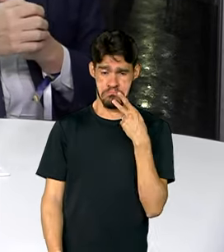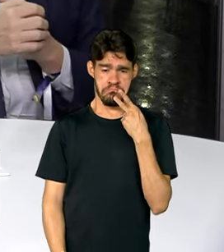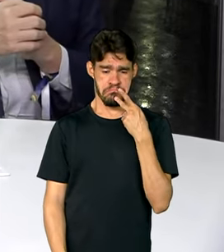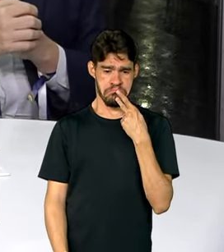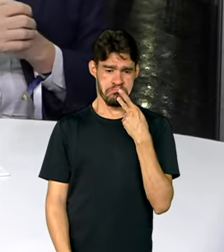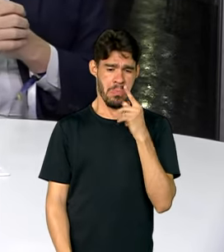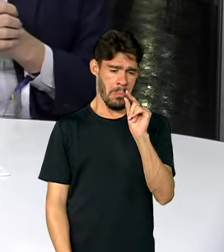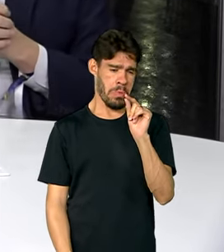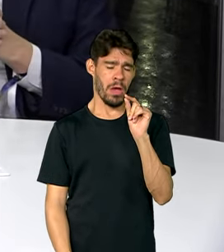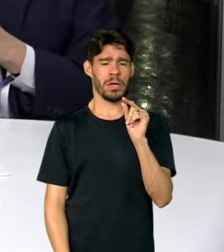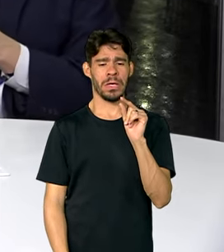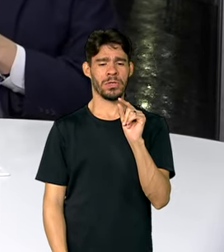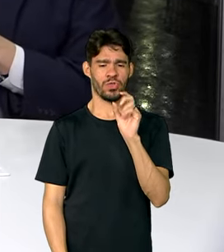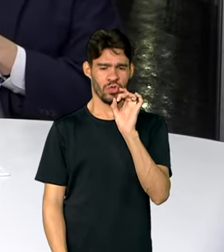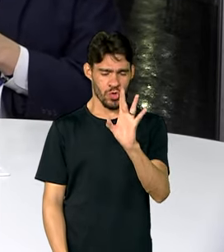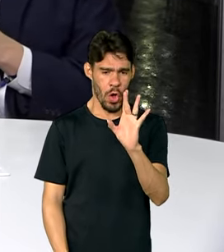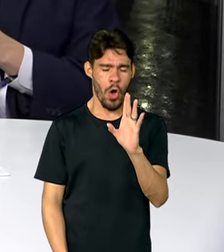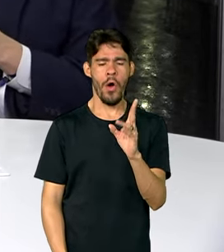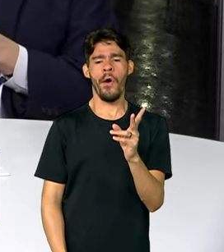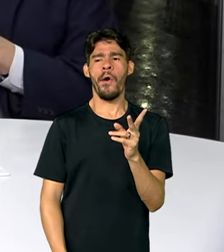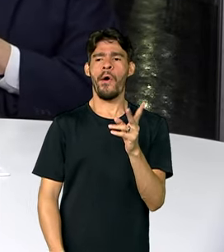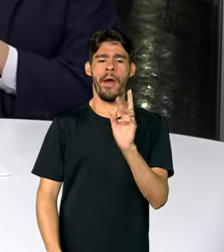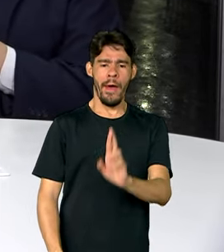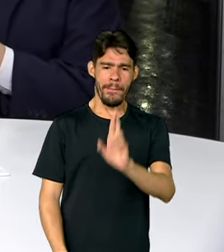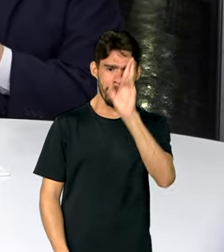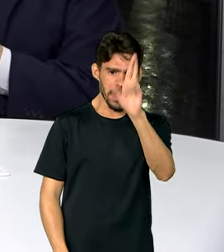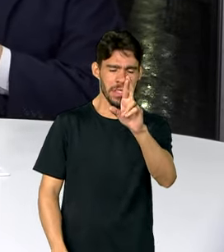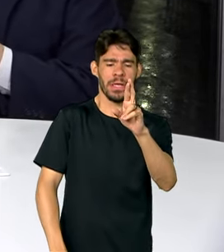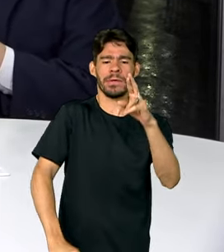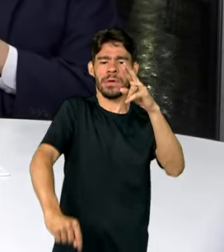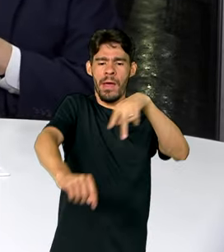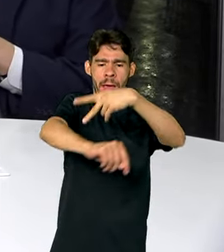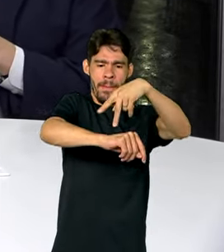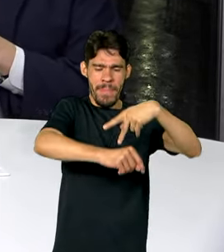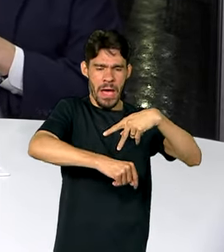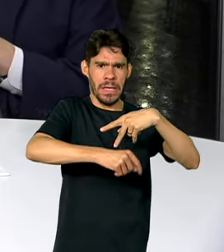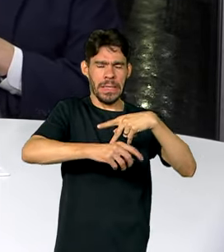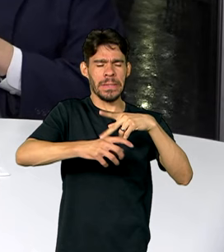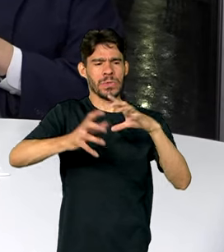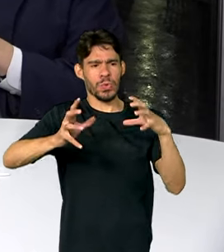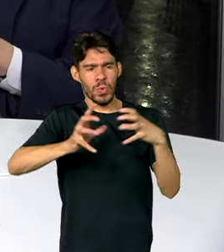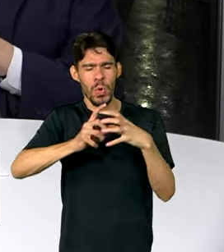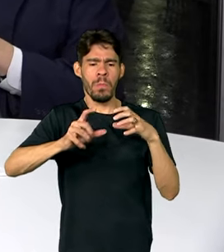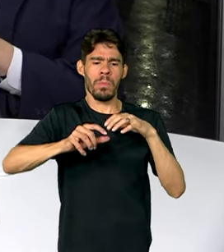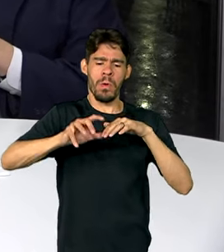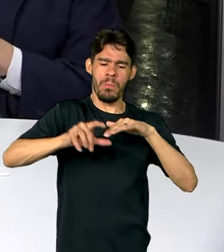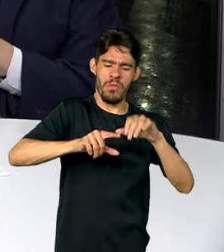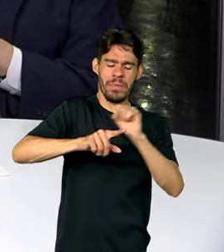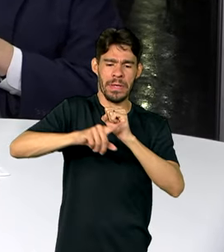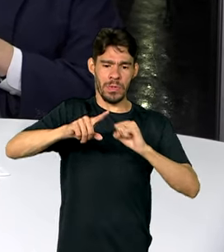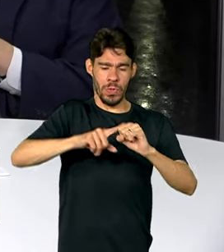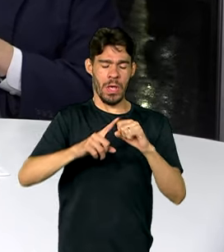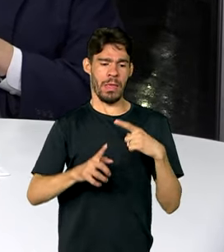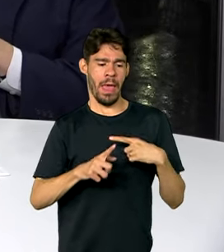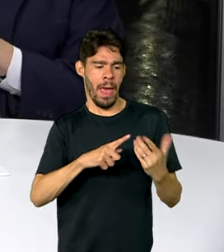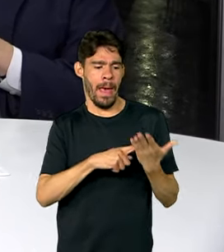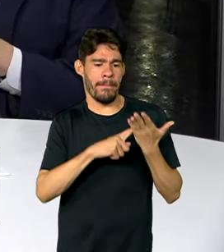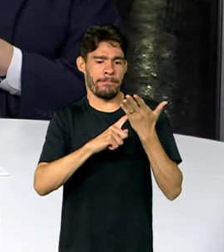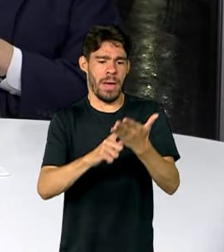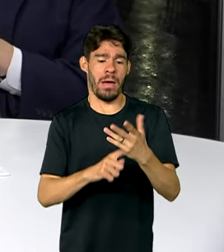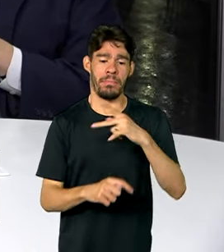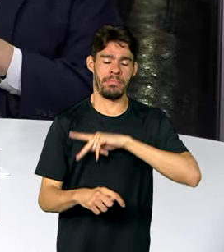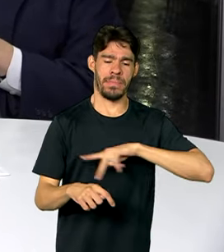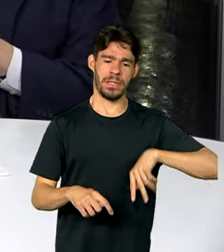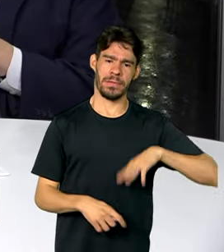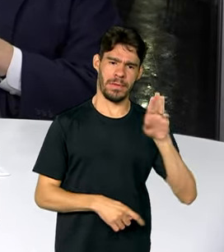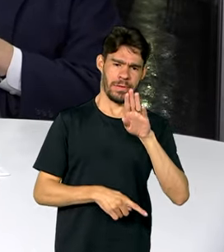sobre isso, não são só chefes de Estado e os movimentos sociais que estão na agenda do presidente Lula nesse período todo de G20, ele